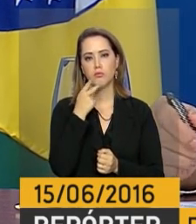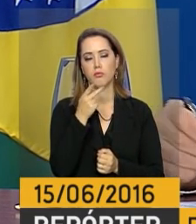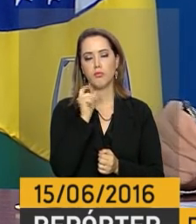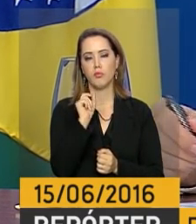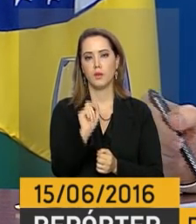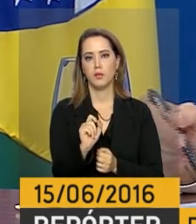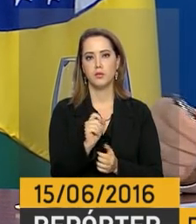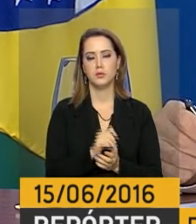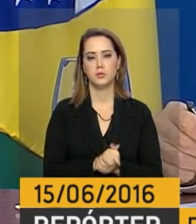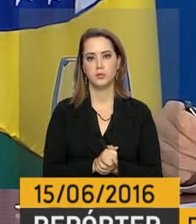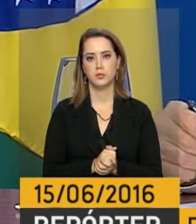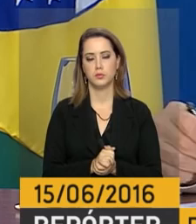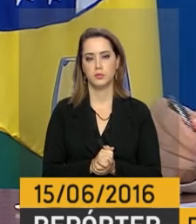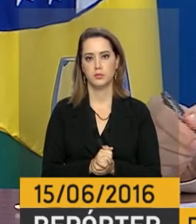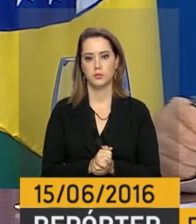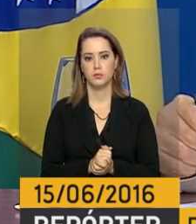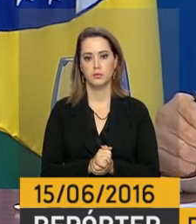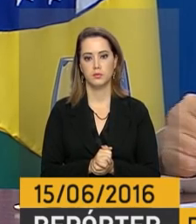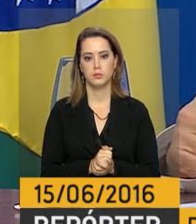disso.